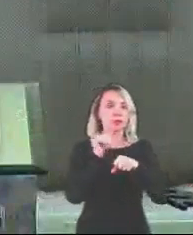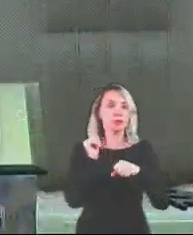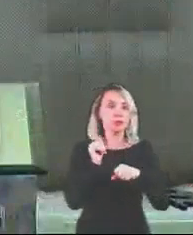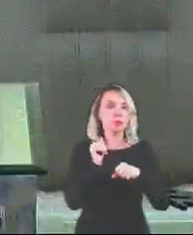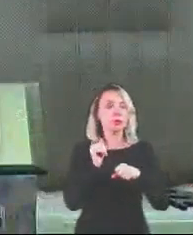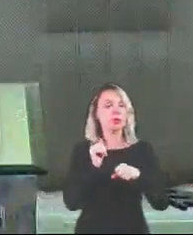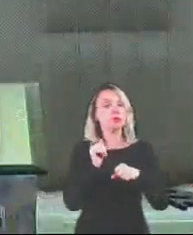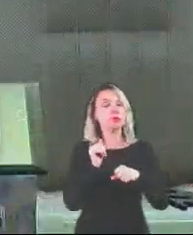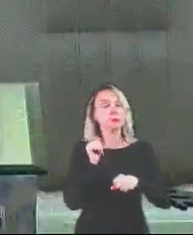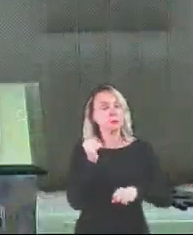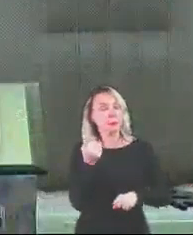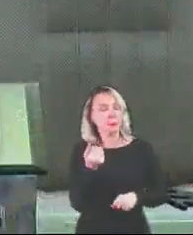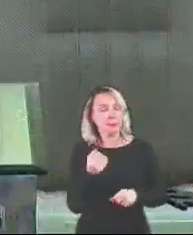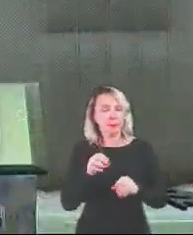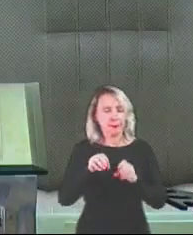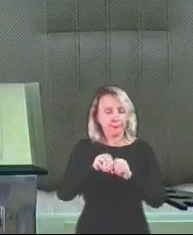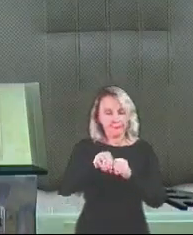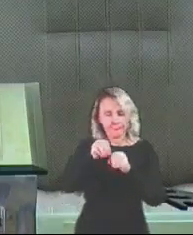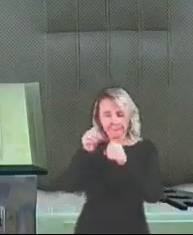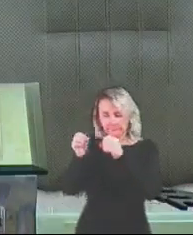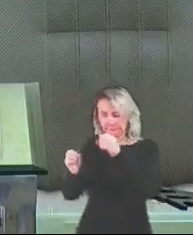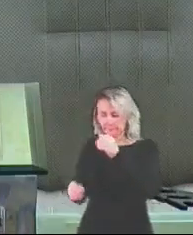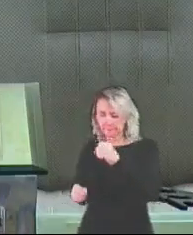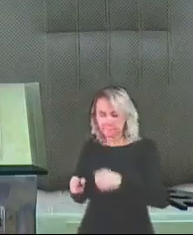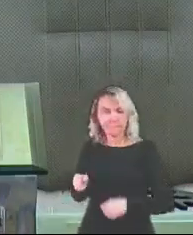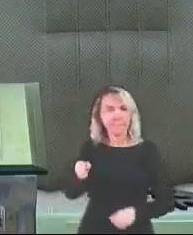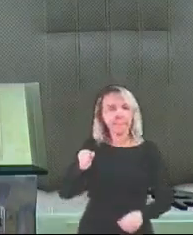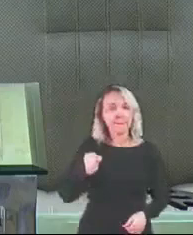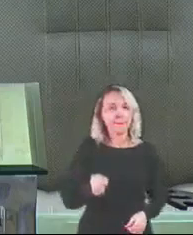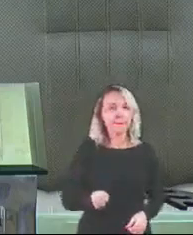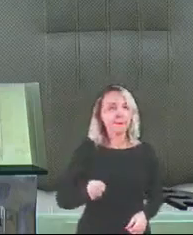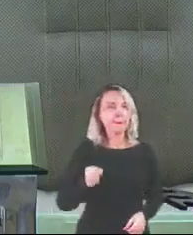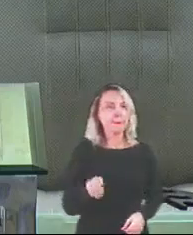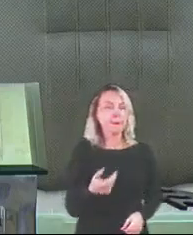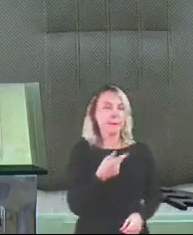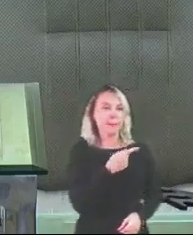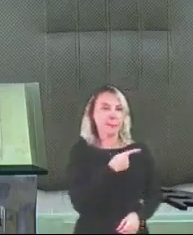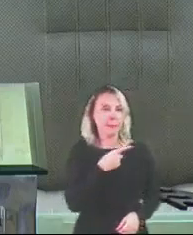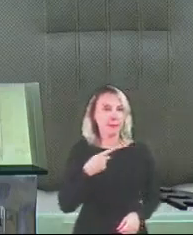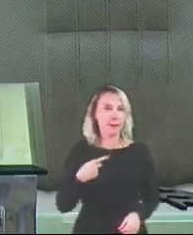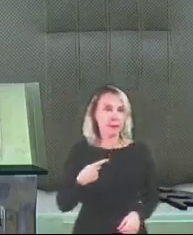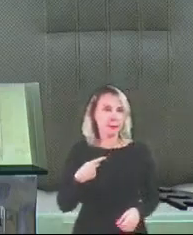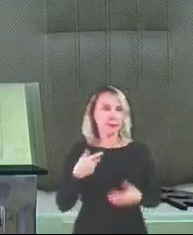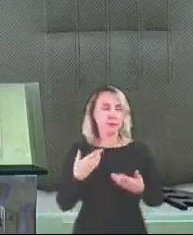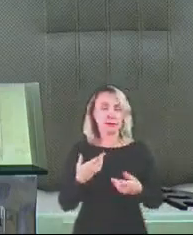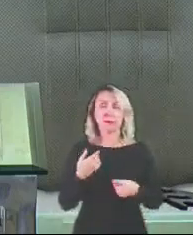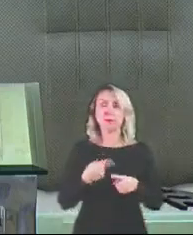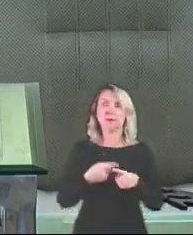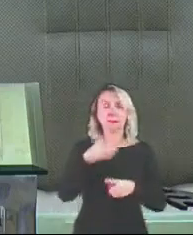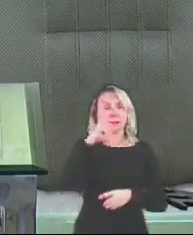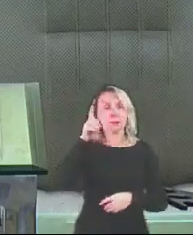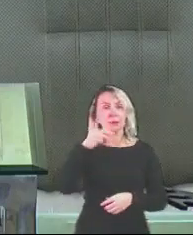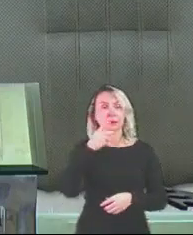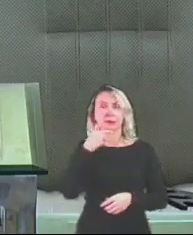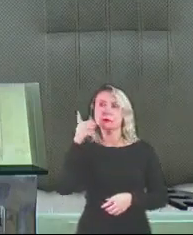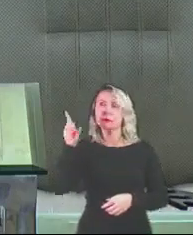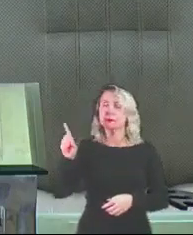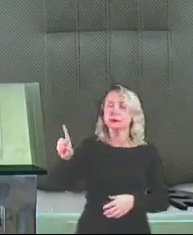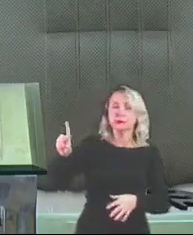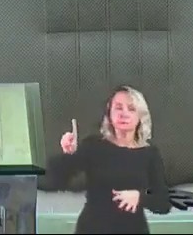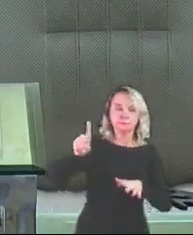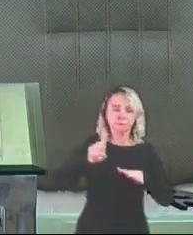diferente. Ele nasceu dentro de um clima diferente. Aí Deus disse: eu sou aquele que vai adiante de